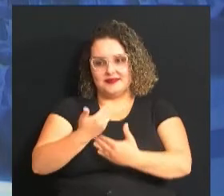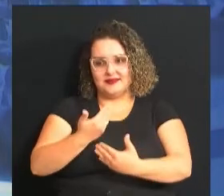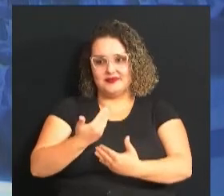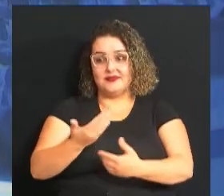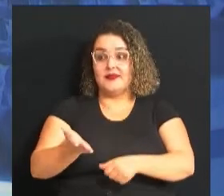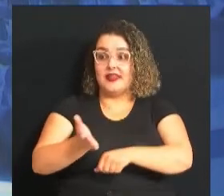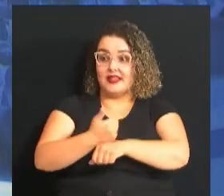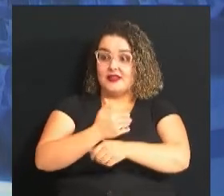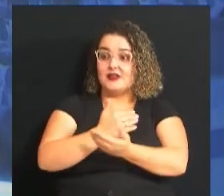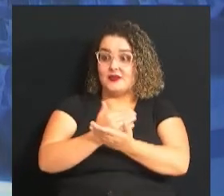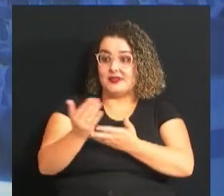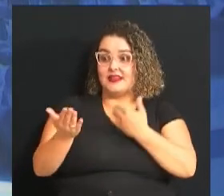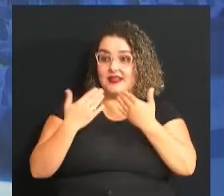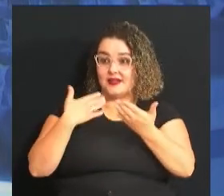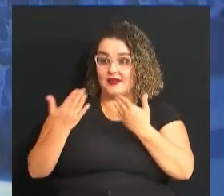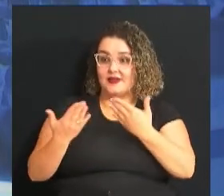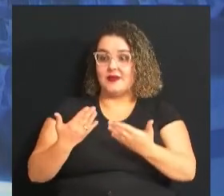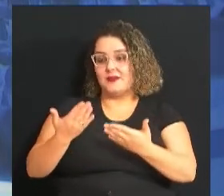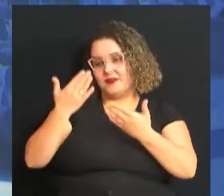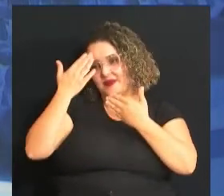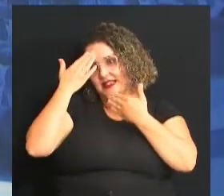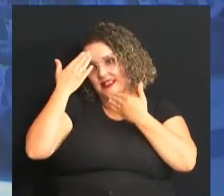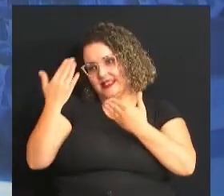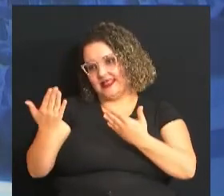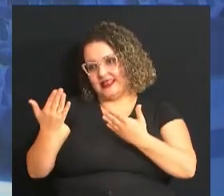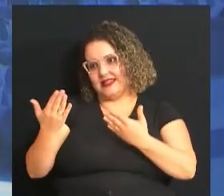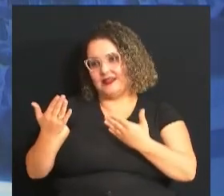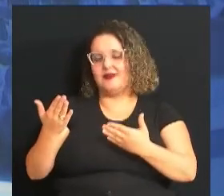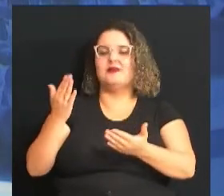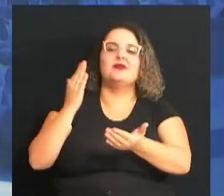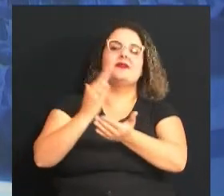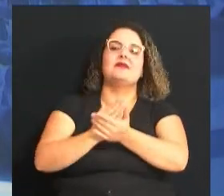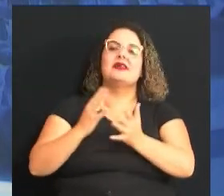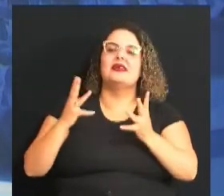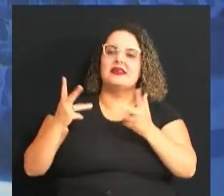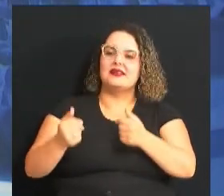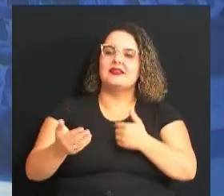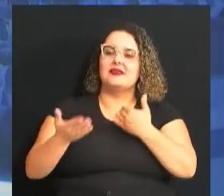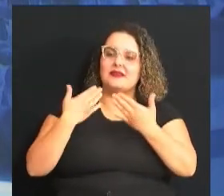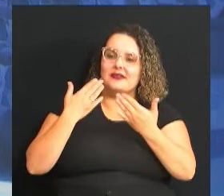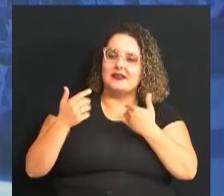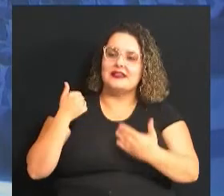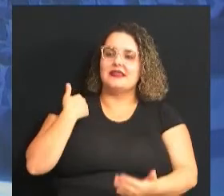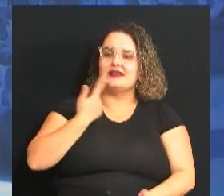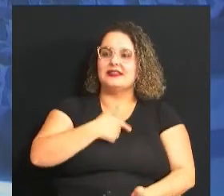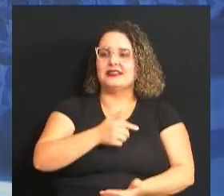começar a nossa conversa, muito obrigada por parar tudo e falar com a gente.